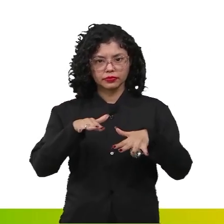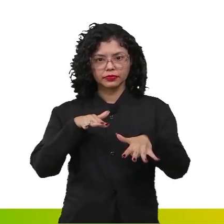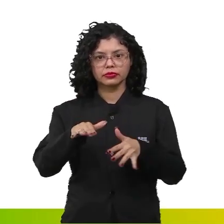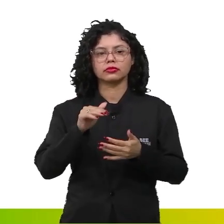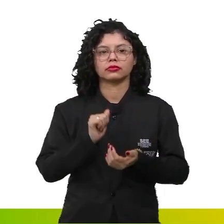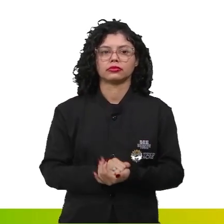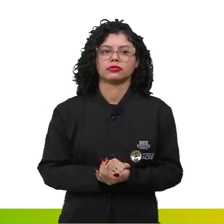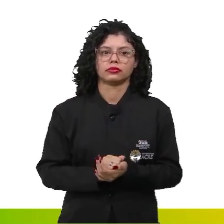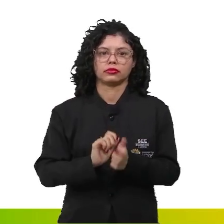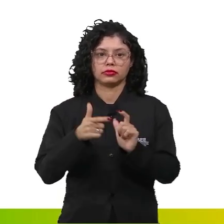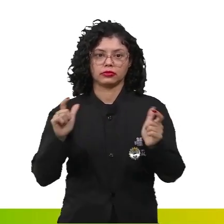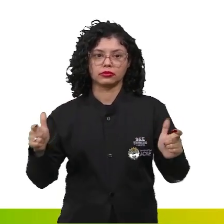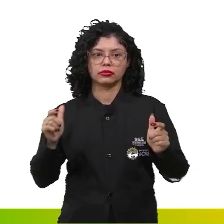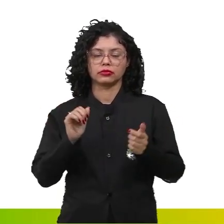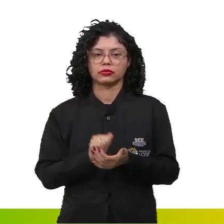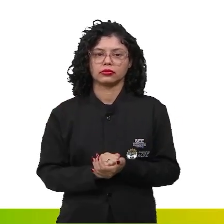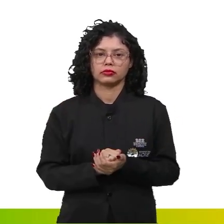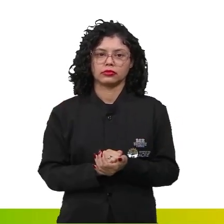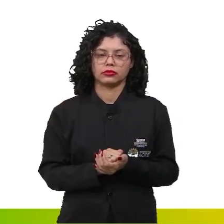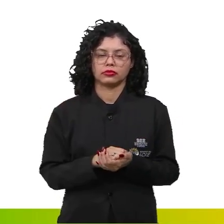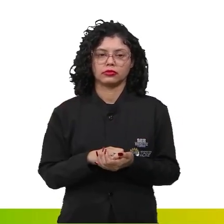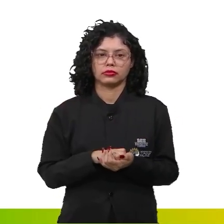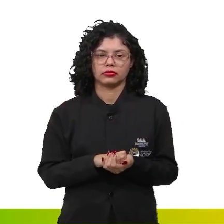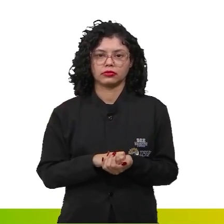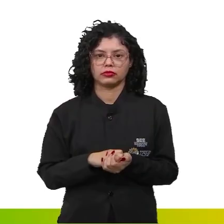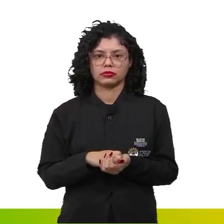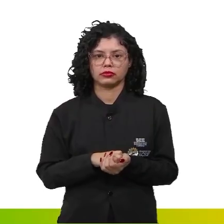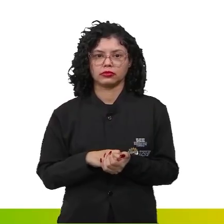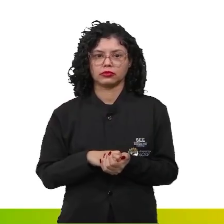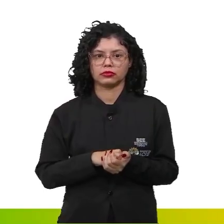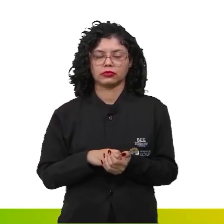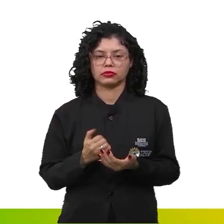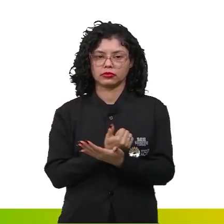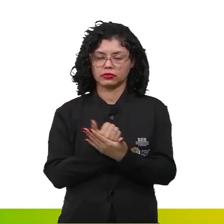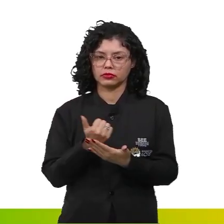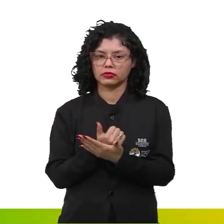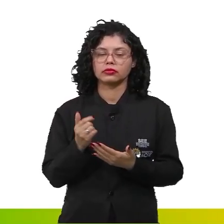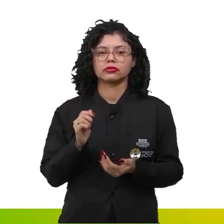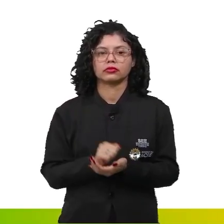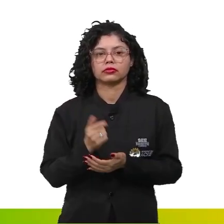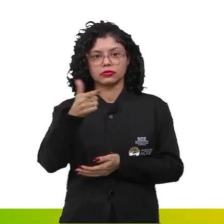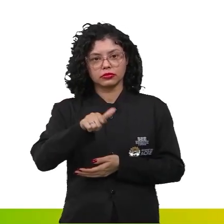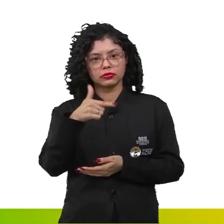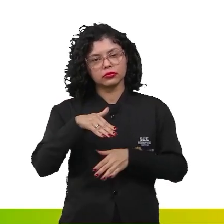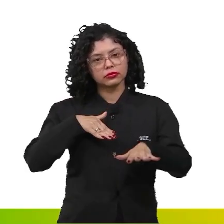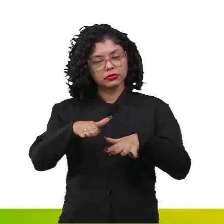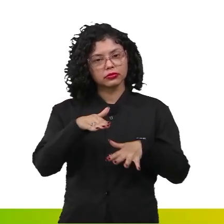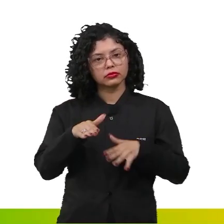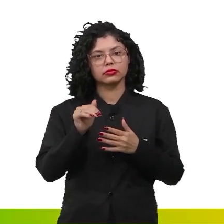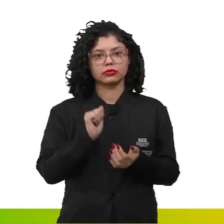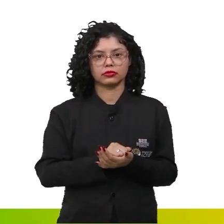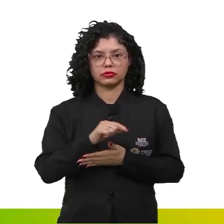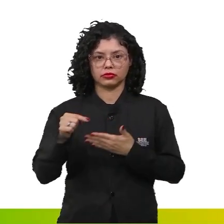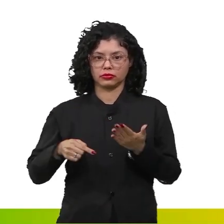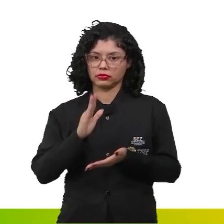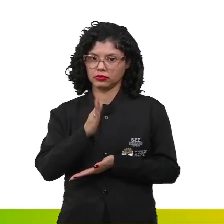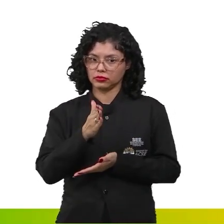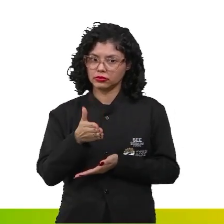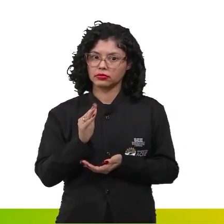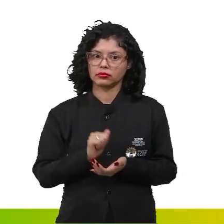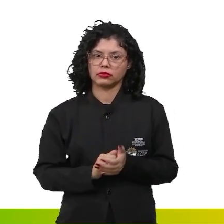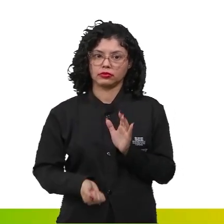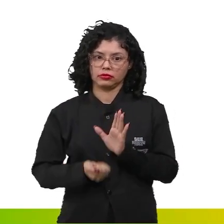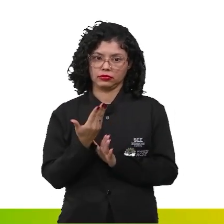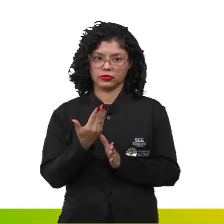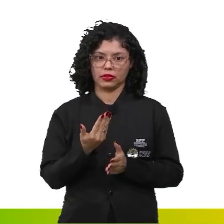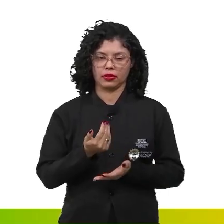movimentação, maior espaçamento entre as ações e os gestos, repetição de movimento ou elementos já